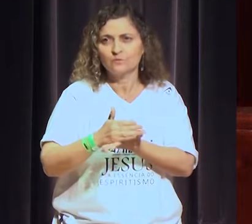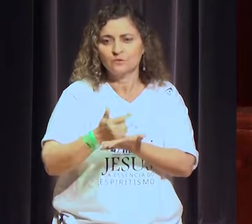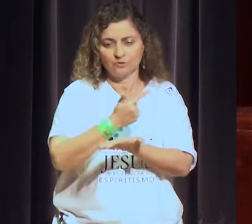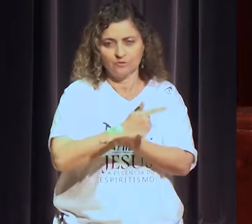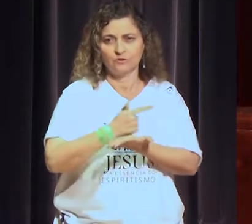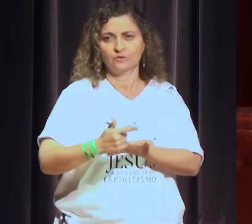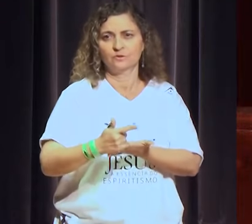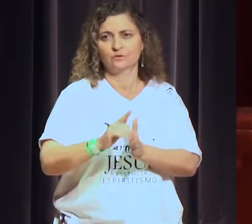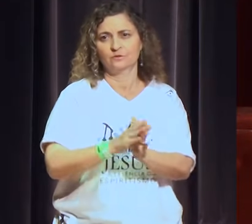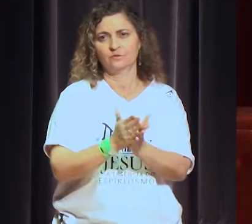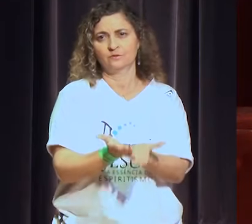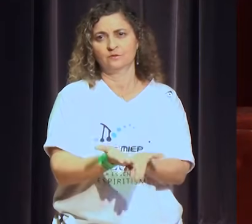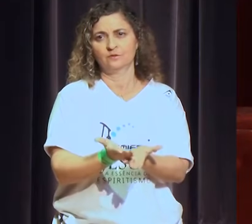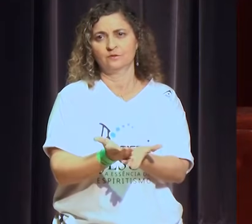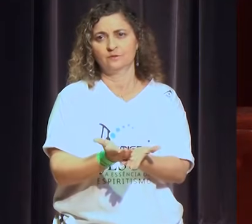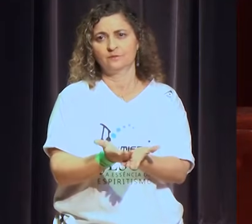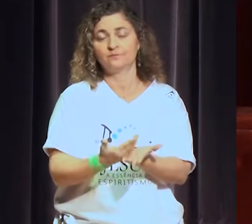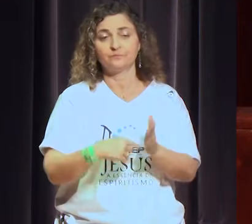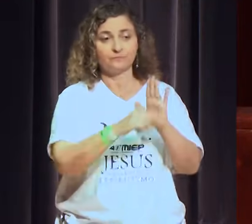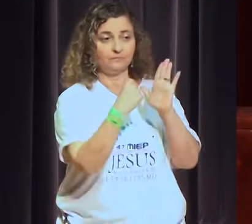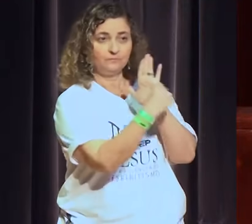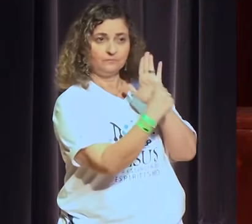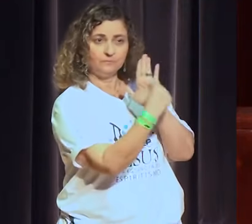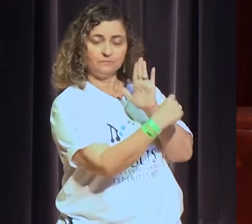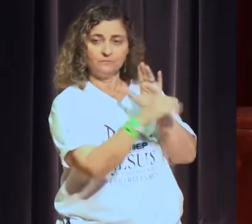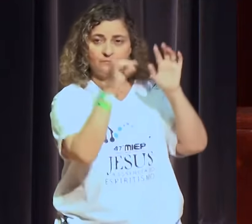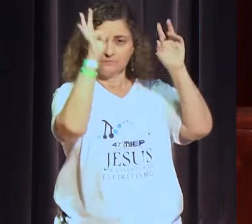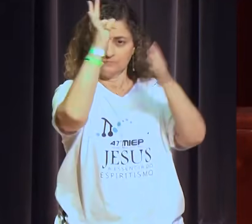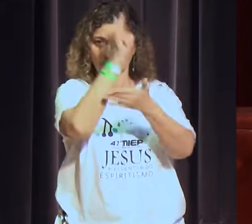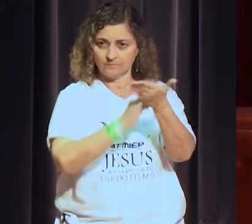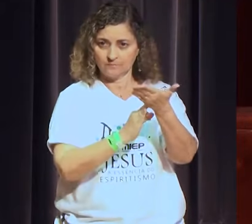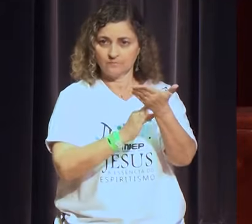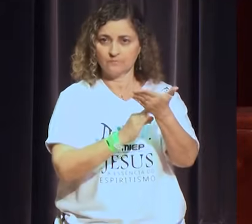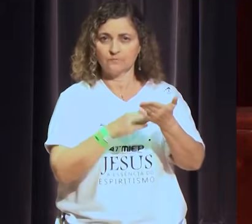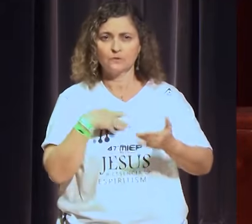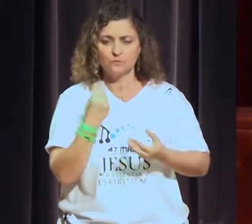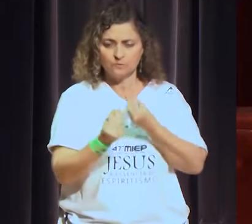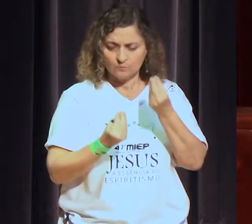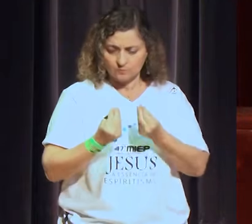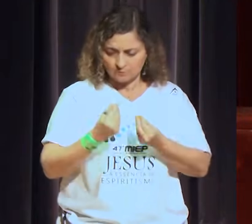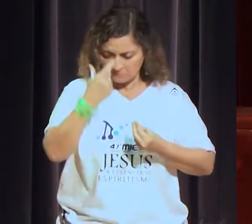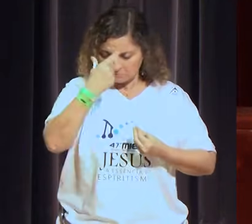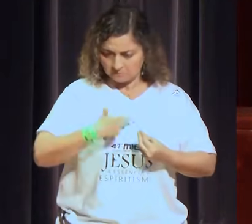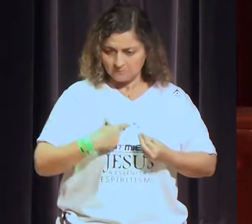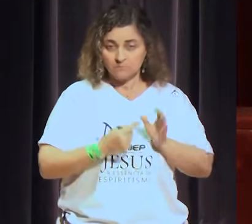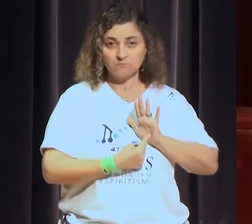Gênese, no texto O Caráter da Revelação Espírita.